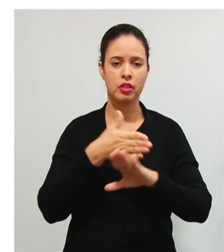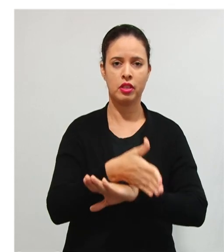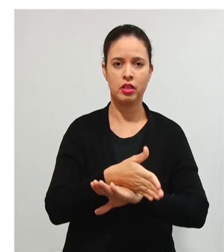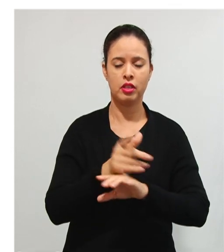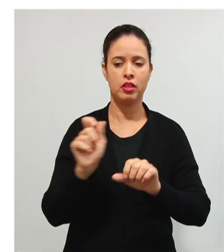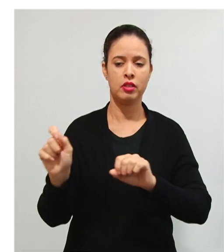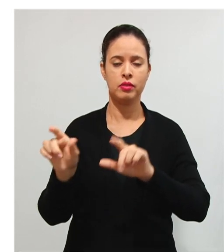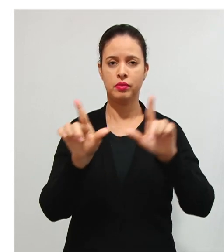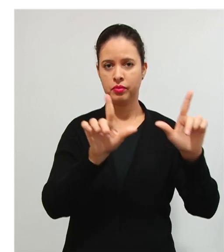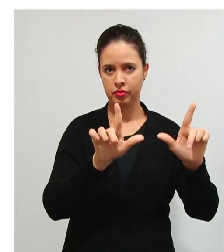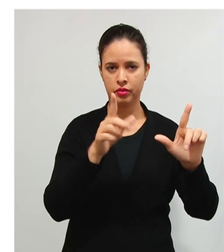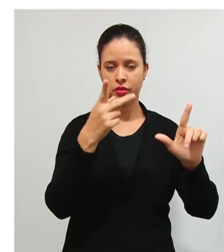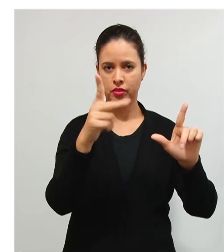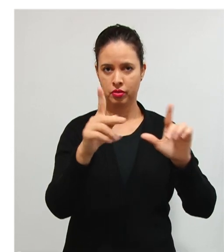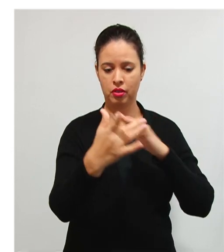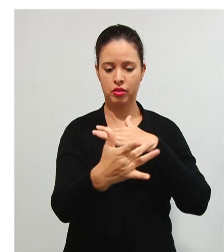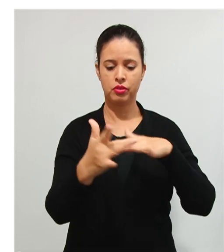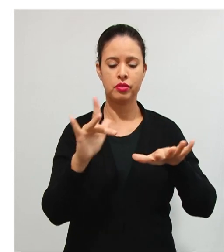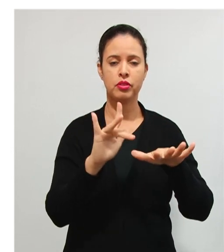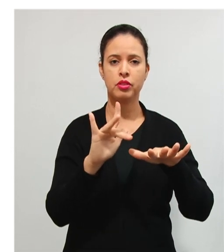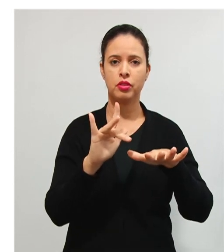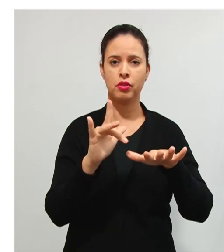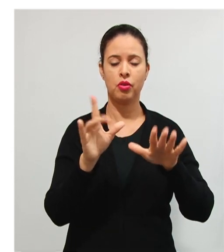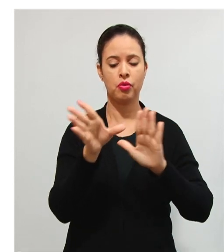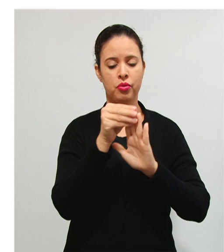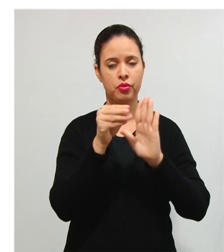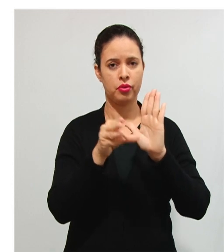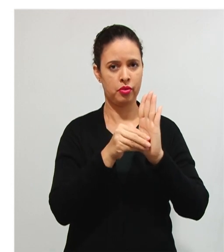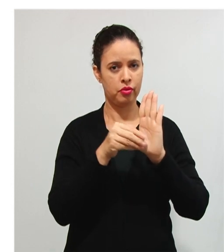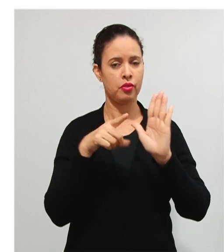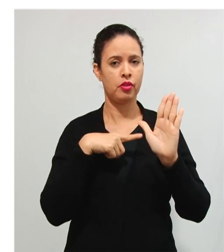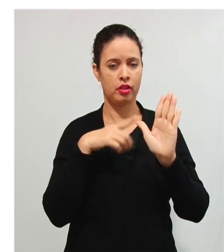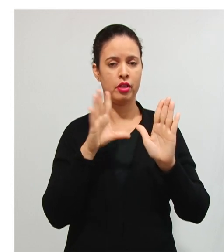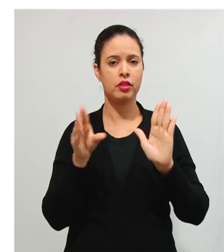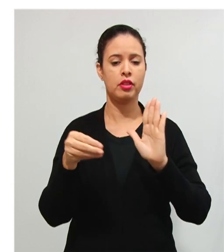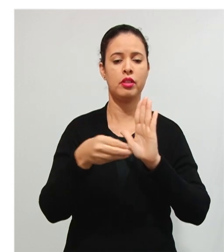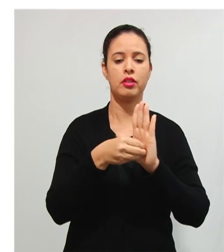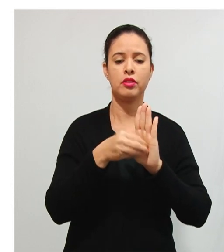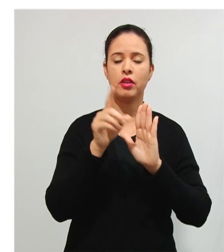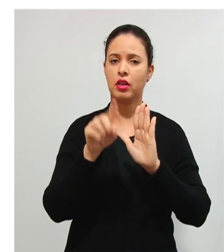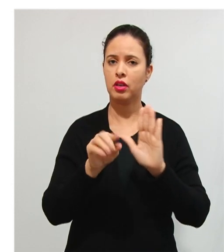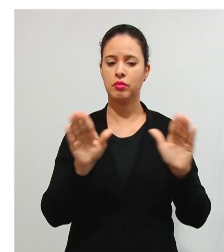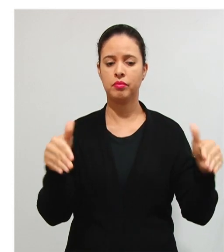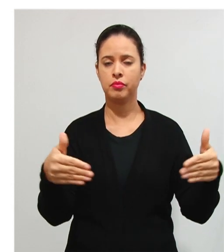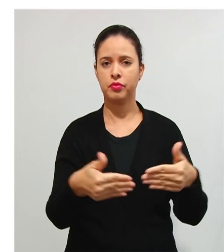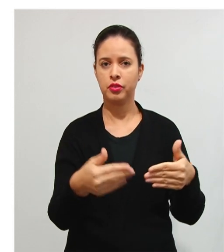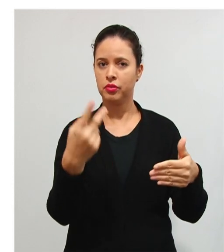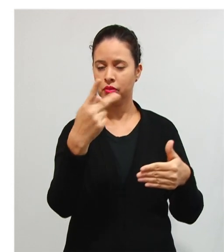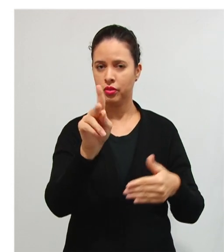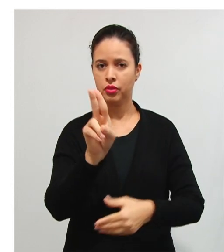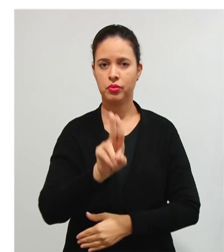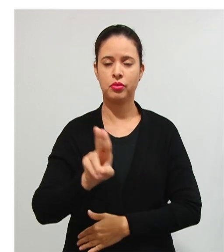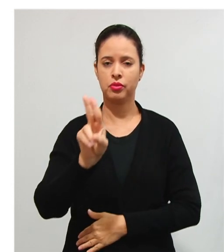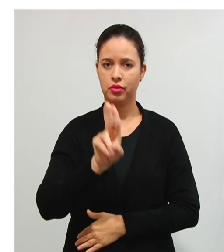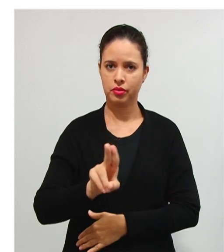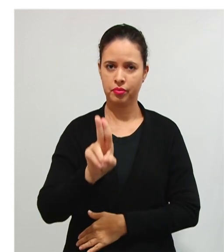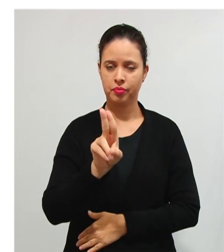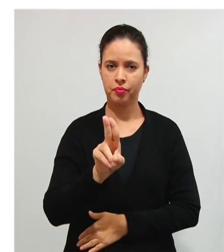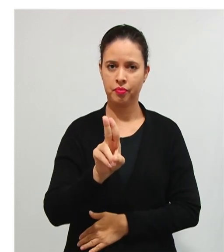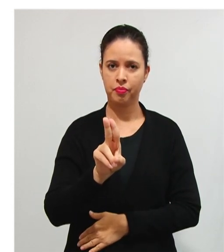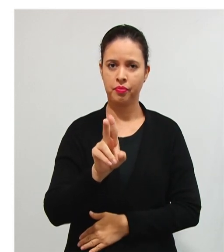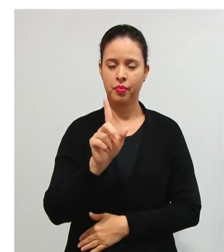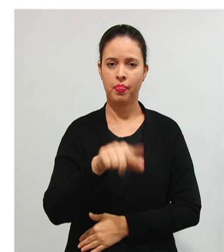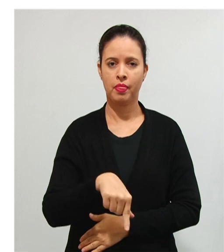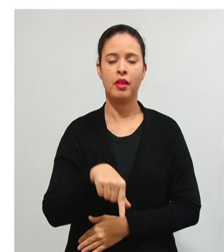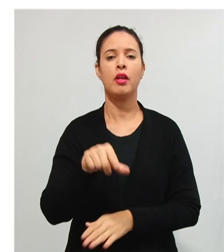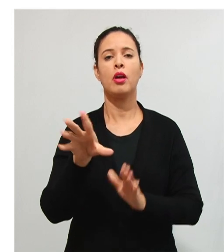página da sua rede social, o conteúdo que está disposto é exclusivo do teu usuário. Aquele